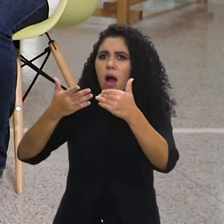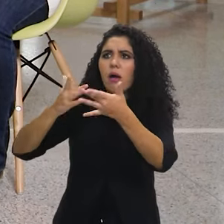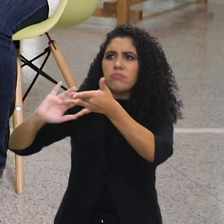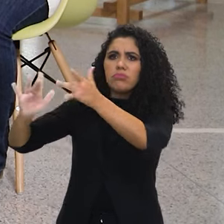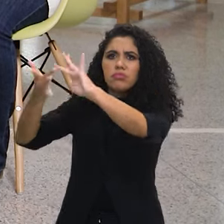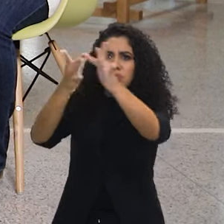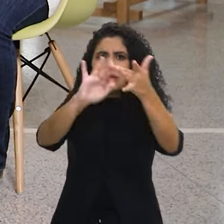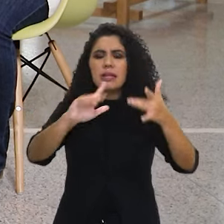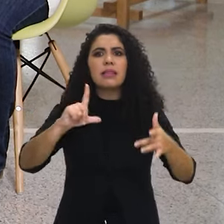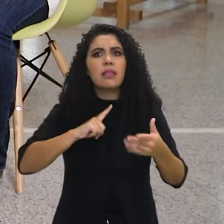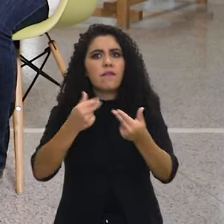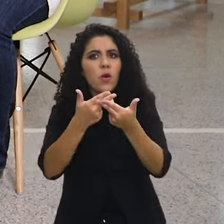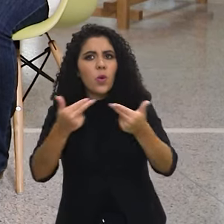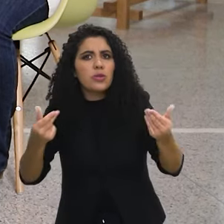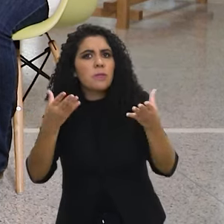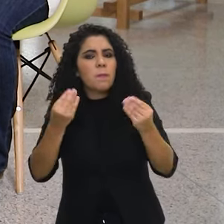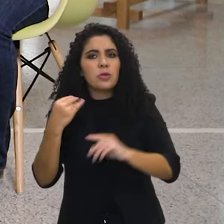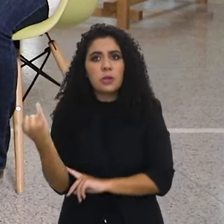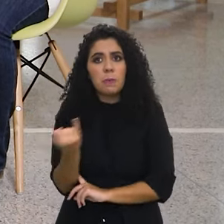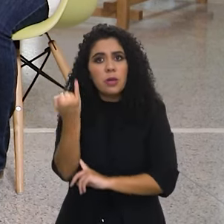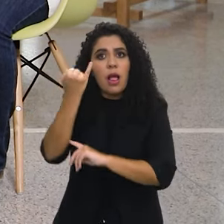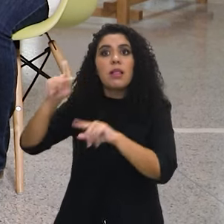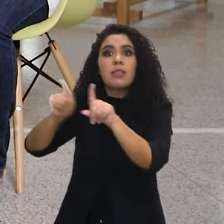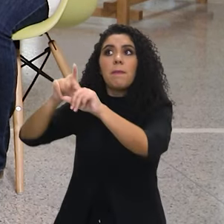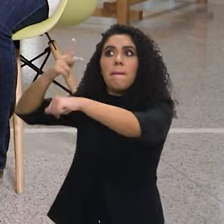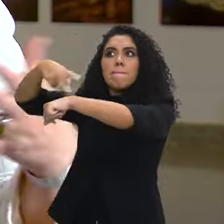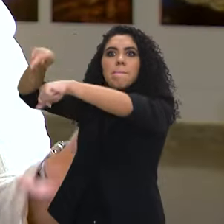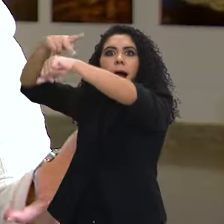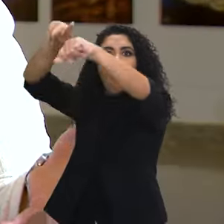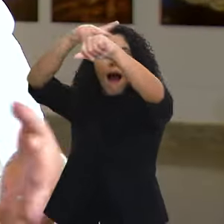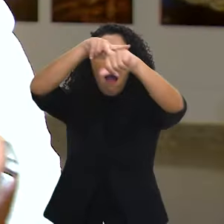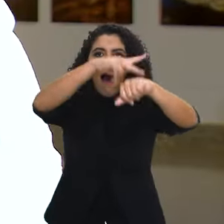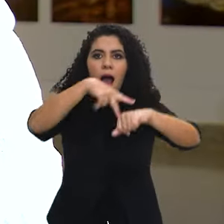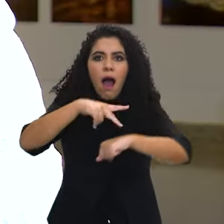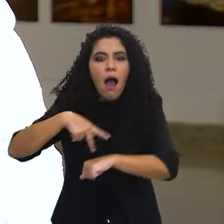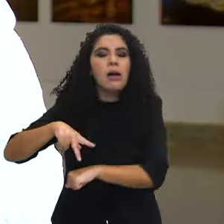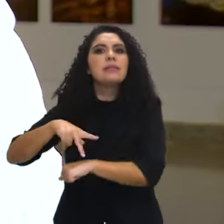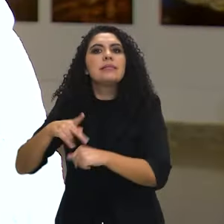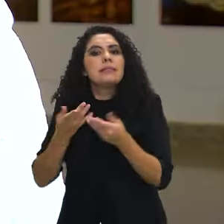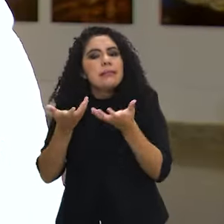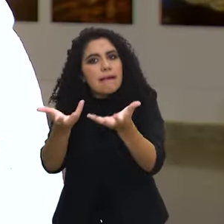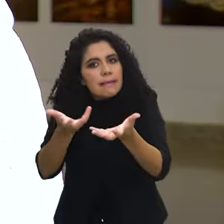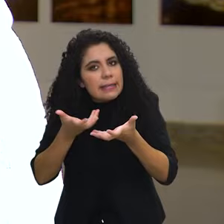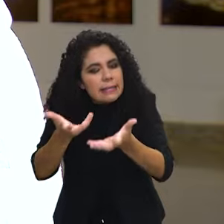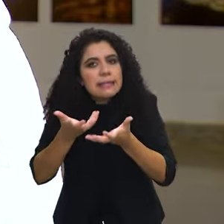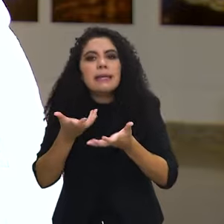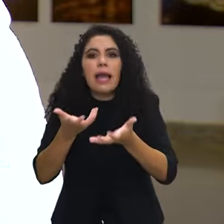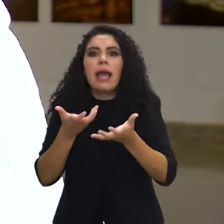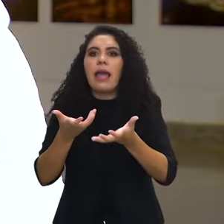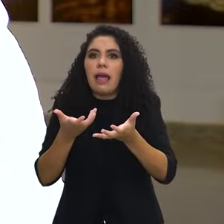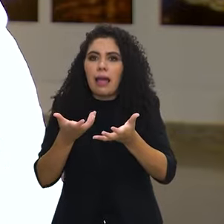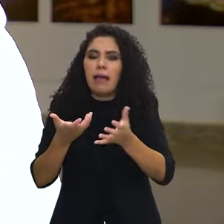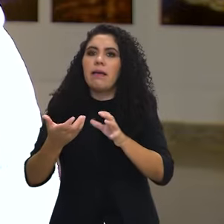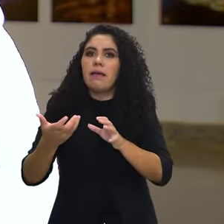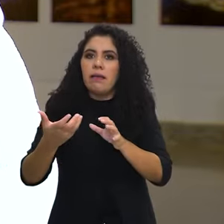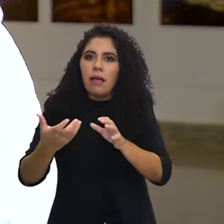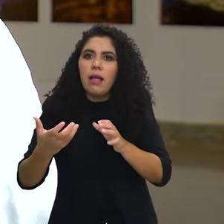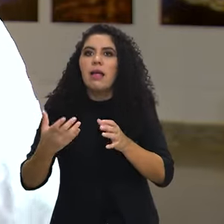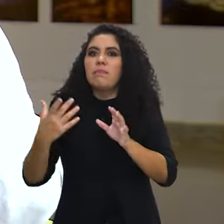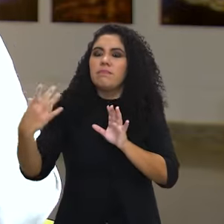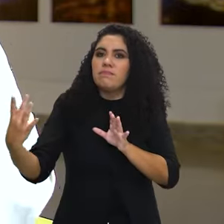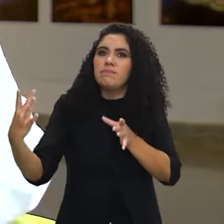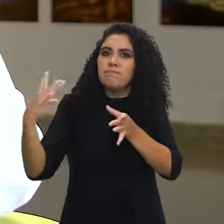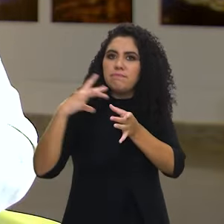cois super importantes os países todos eh querendo né conversar com o